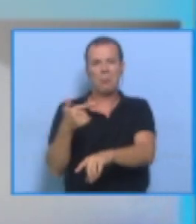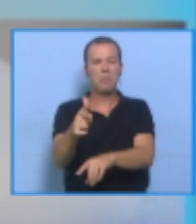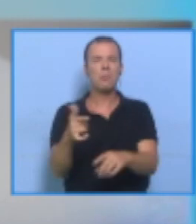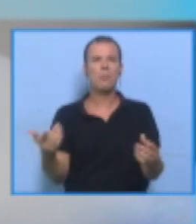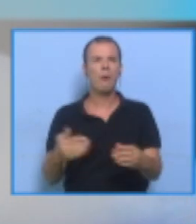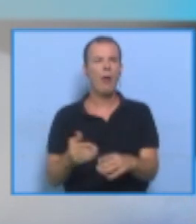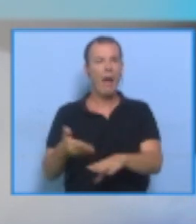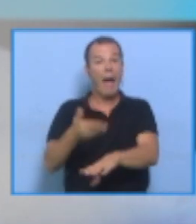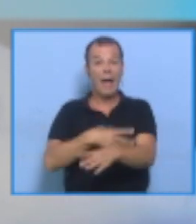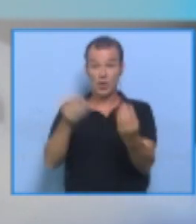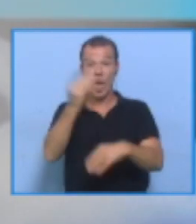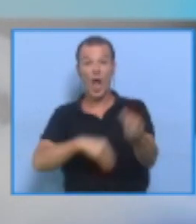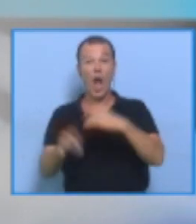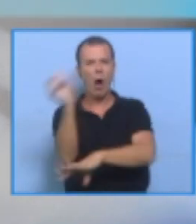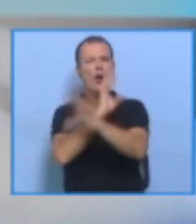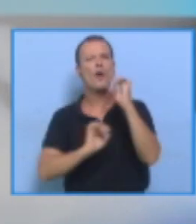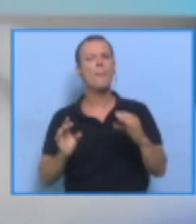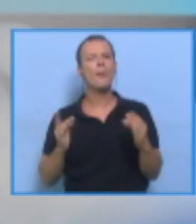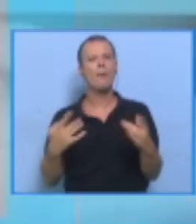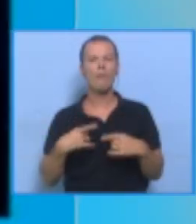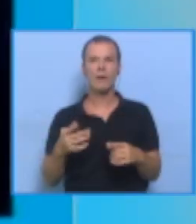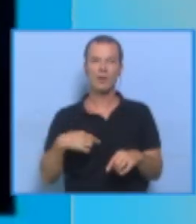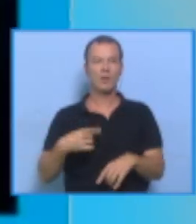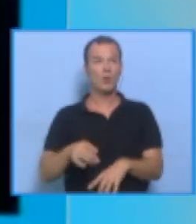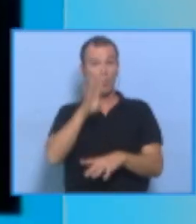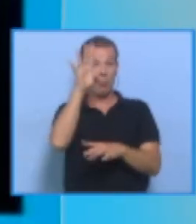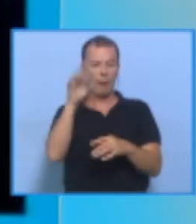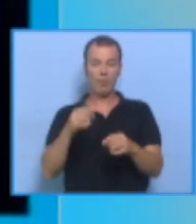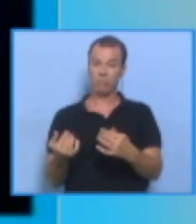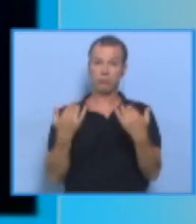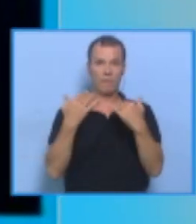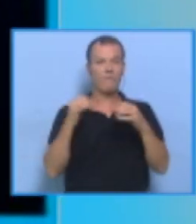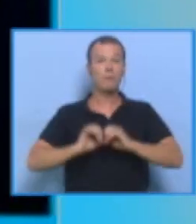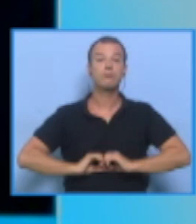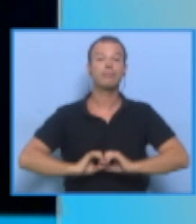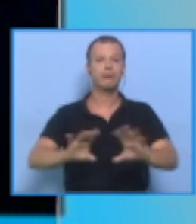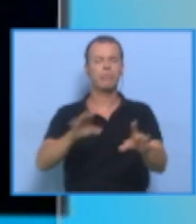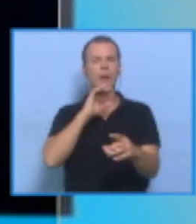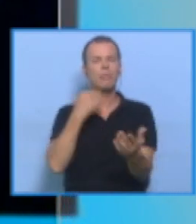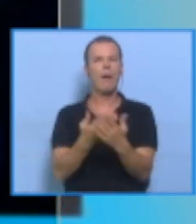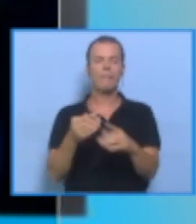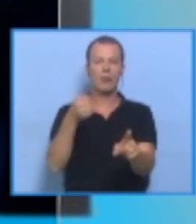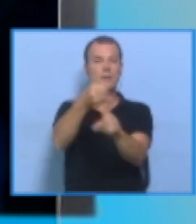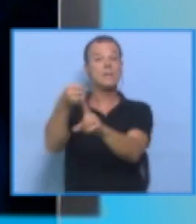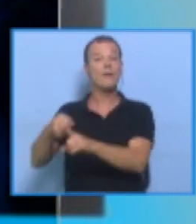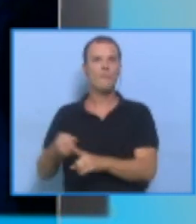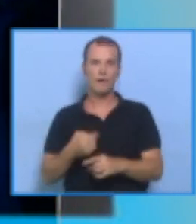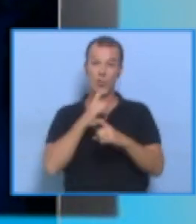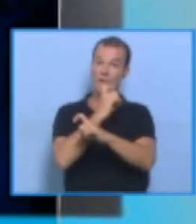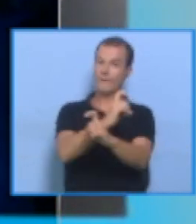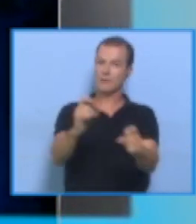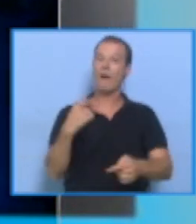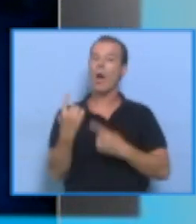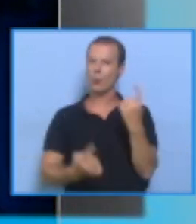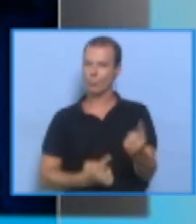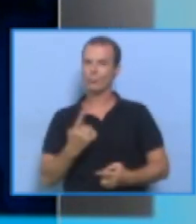antes das eleições europeias, o nosso episcopado emitiu uma nota em que fazia vários desafios, vários alertas para